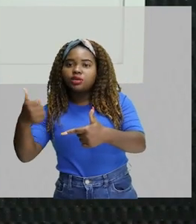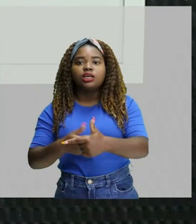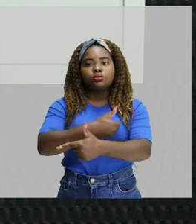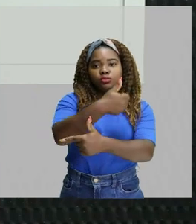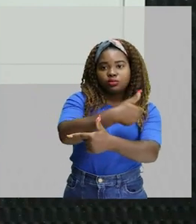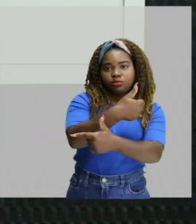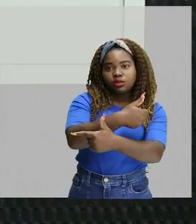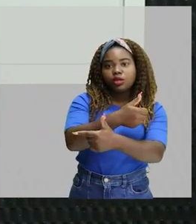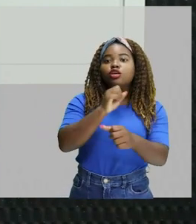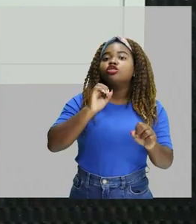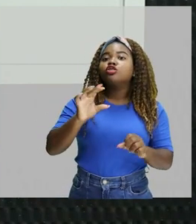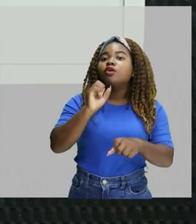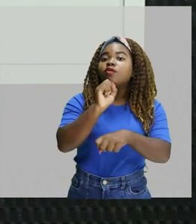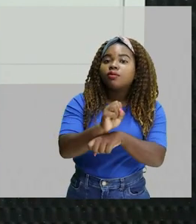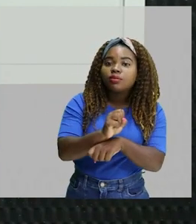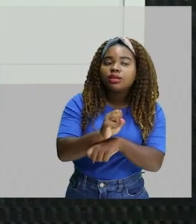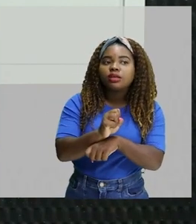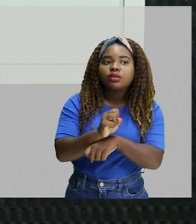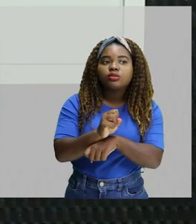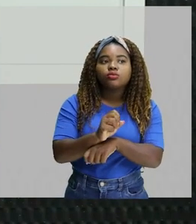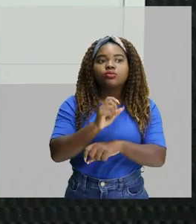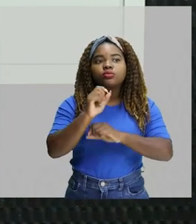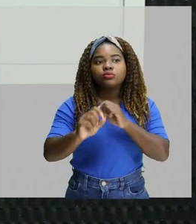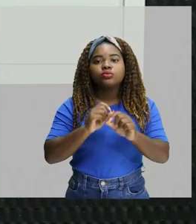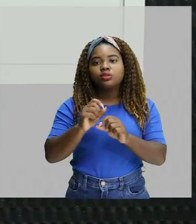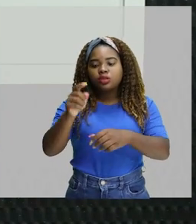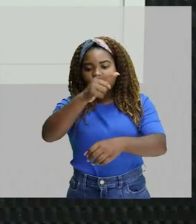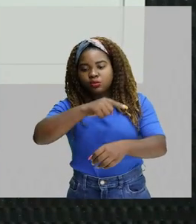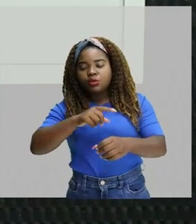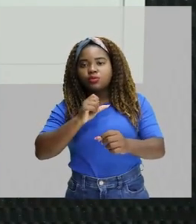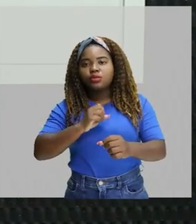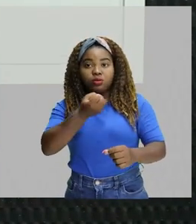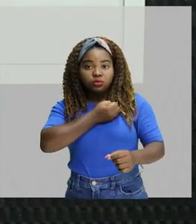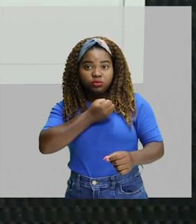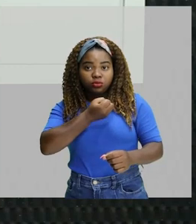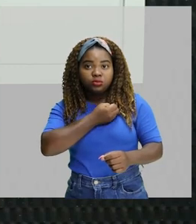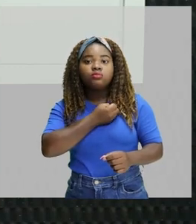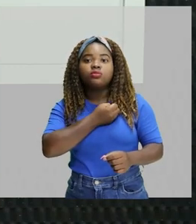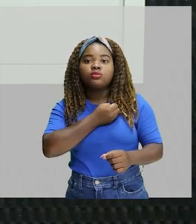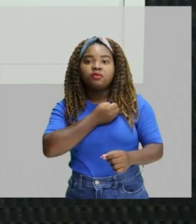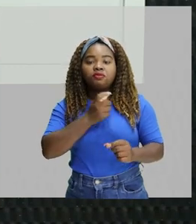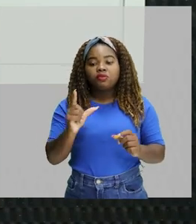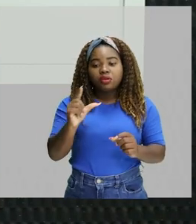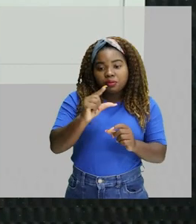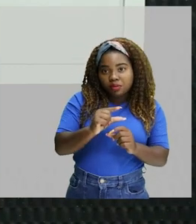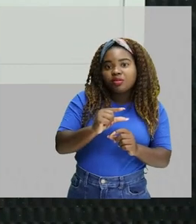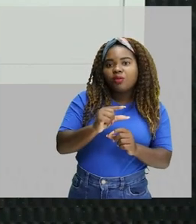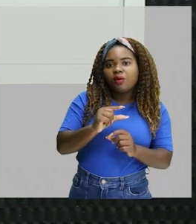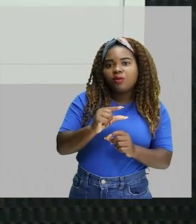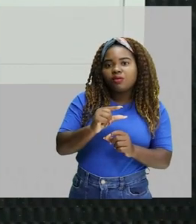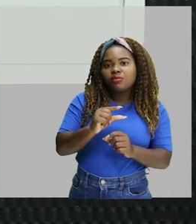parar quando o seu resto aqui tiver um grau menor do que o seu dividendo aí você para a